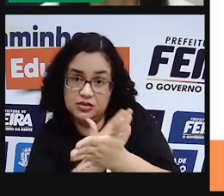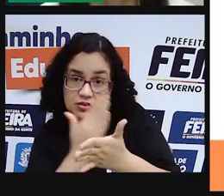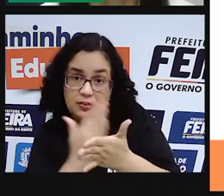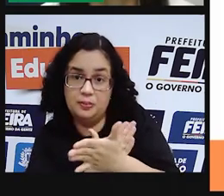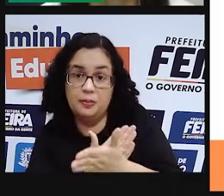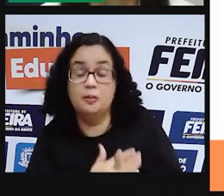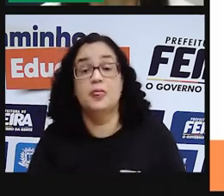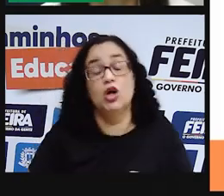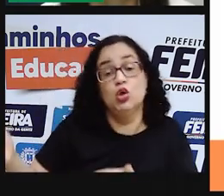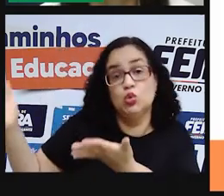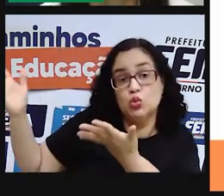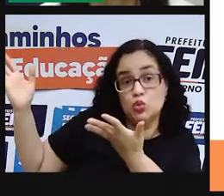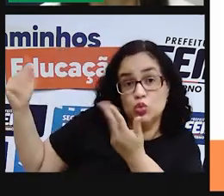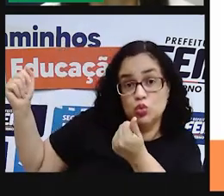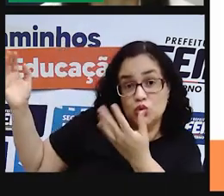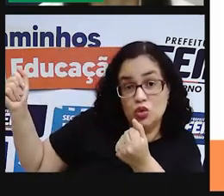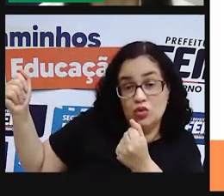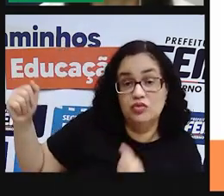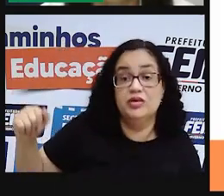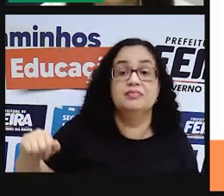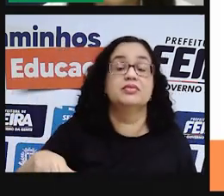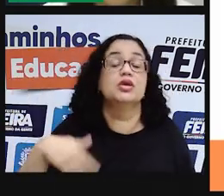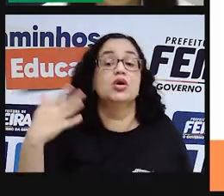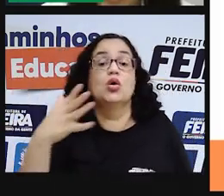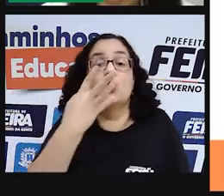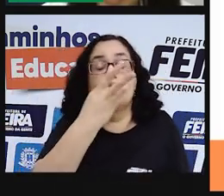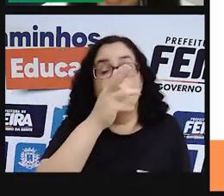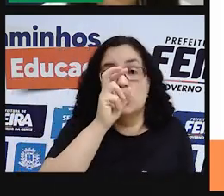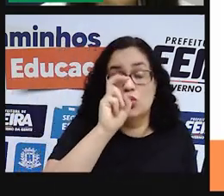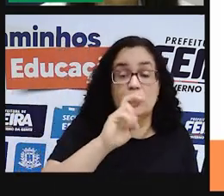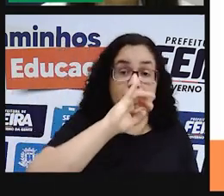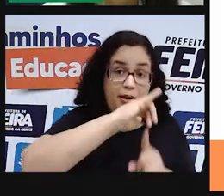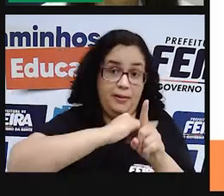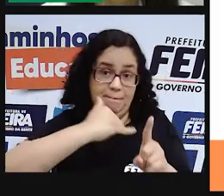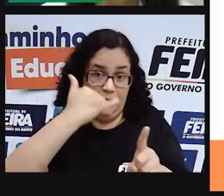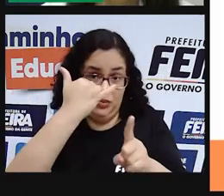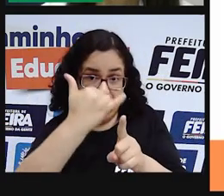da Mônica Jovem, edição 45, quando aborda sobre o bullying.